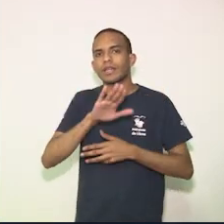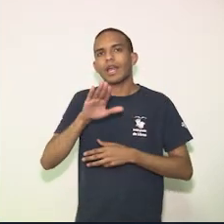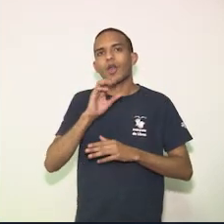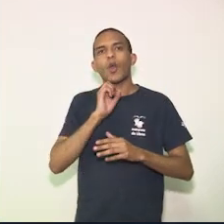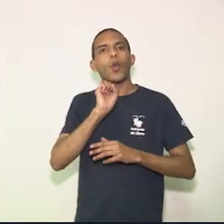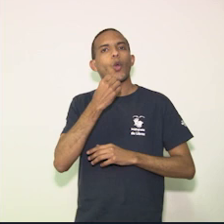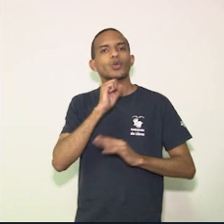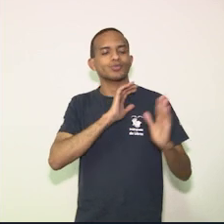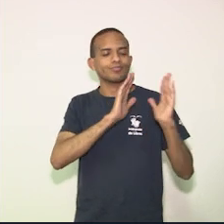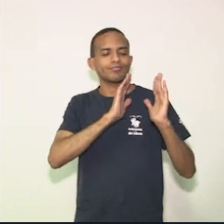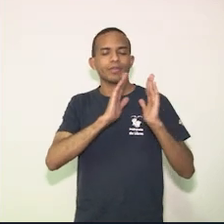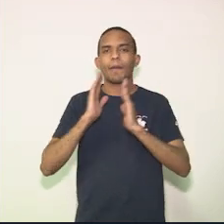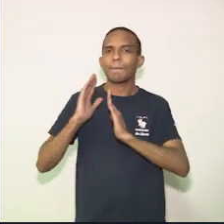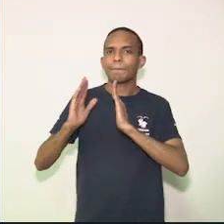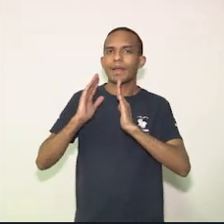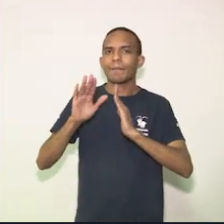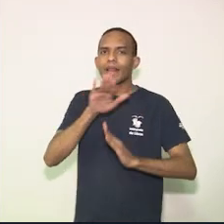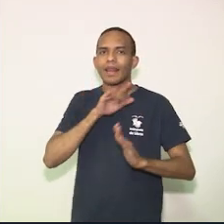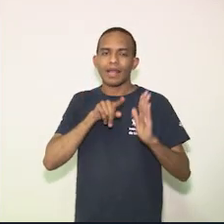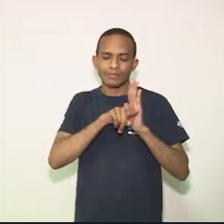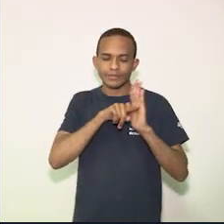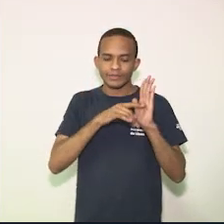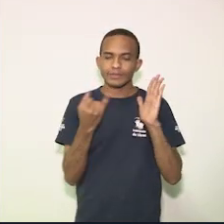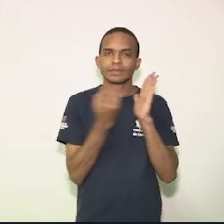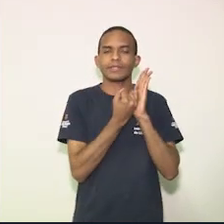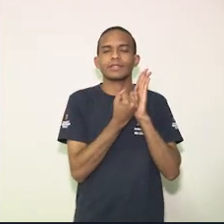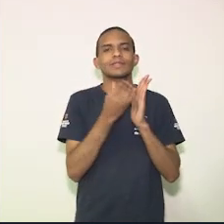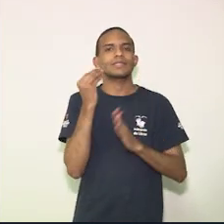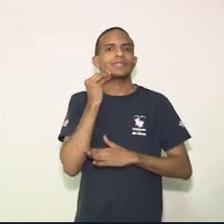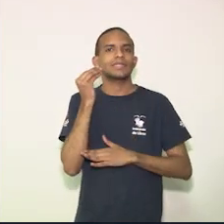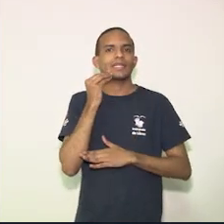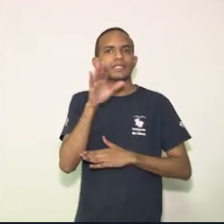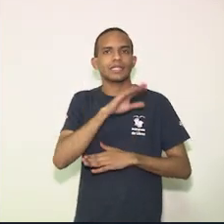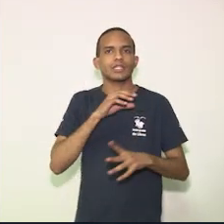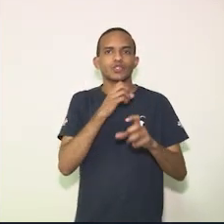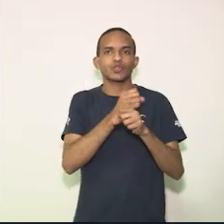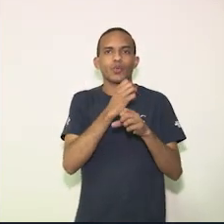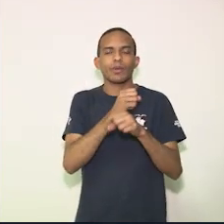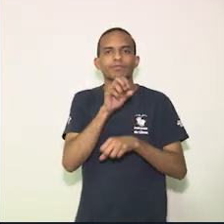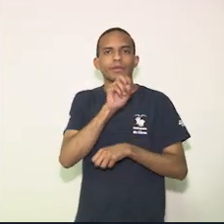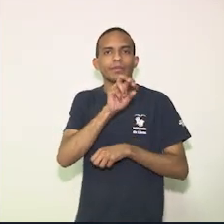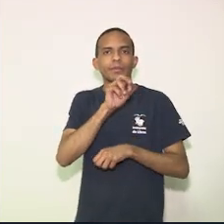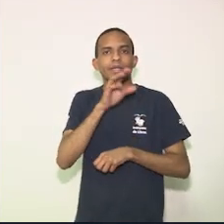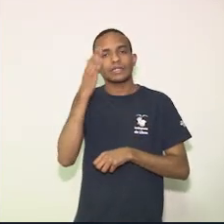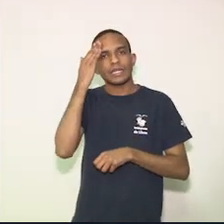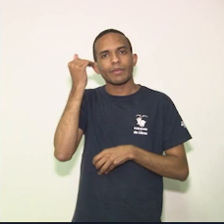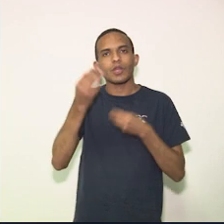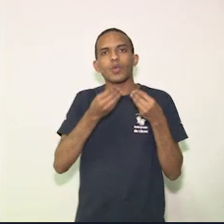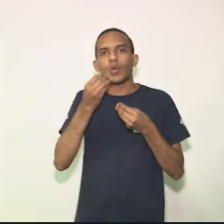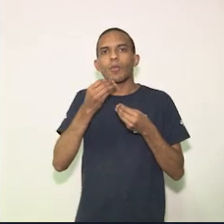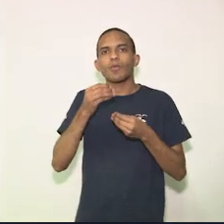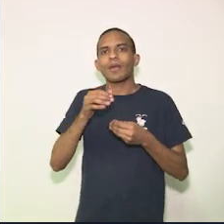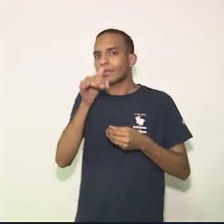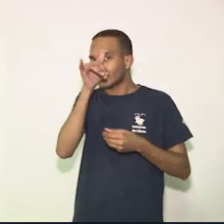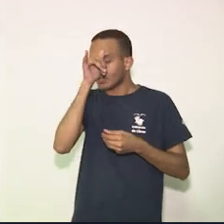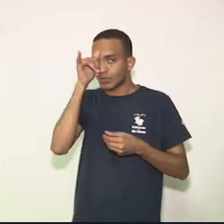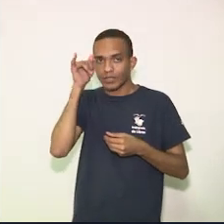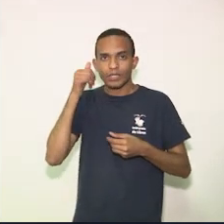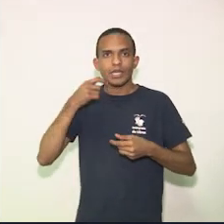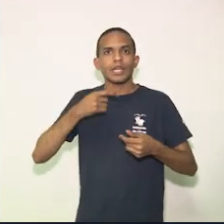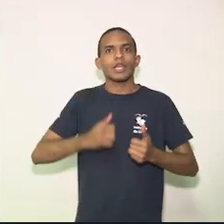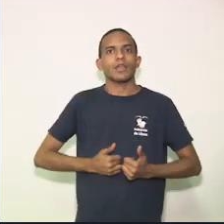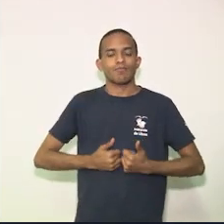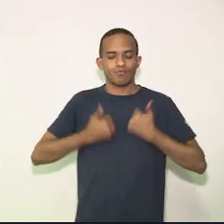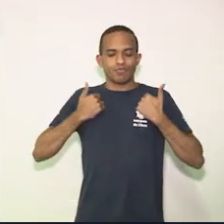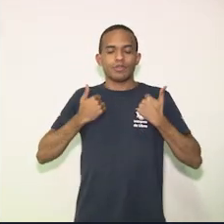8 etapas do inquérito sorológico, que aí media a prevalência da imunidade na cidade,